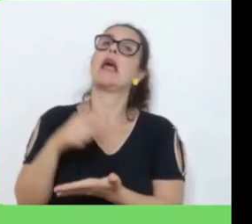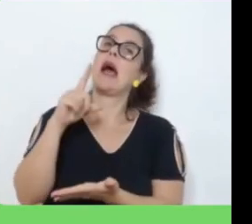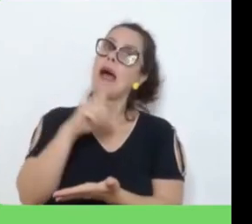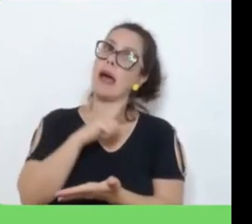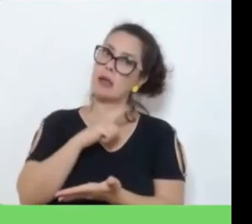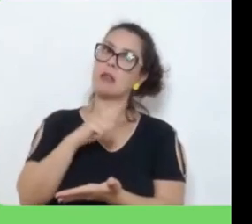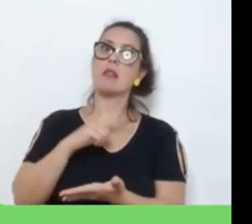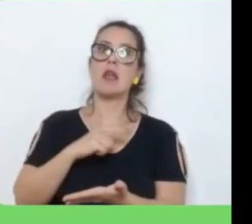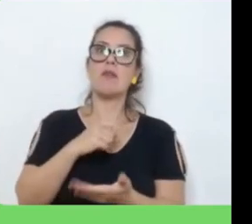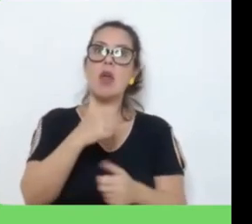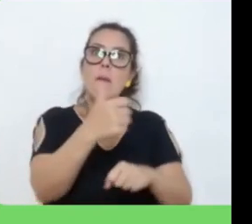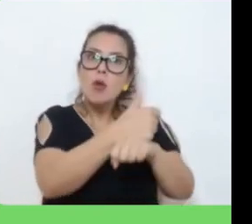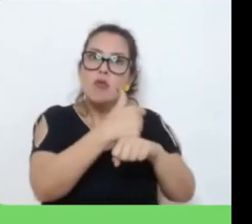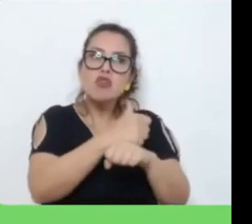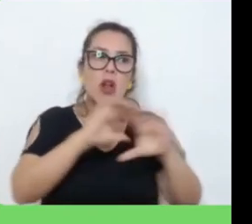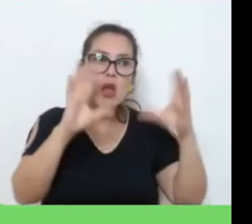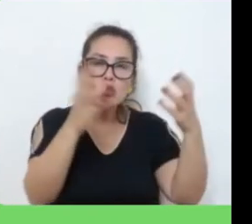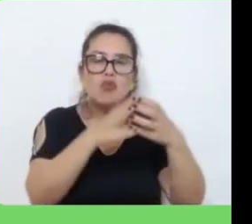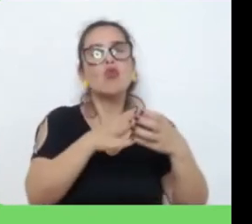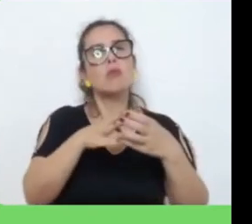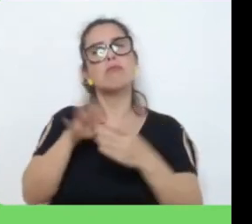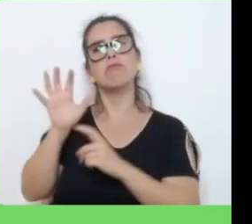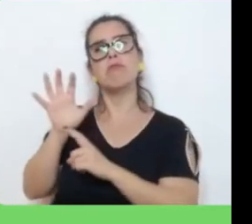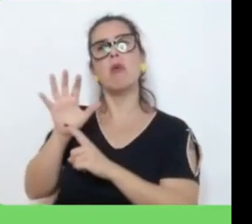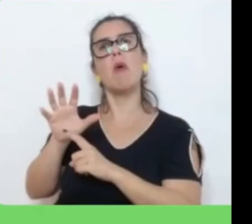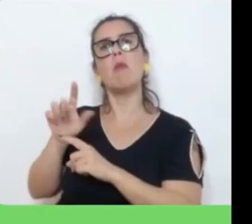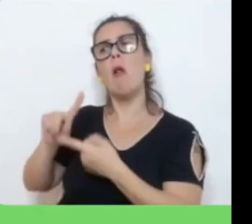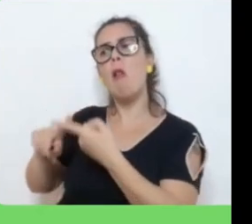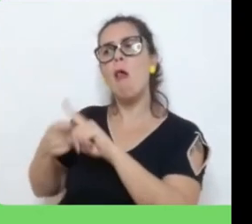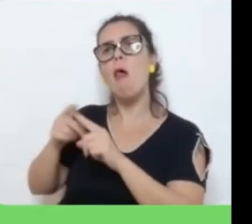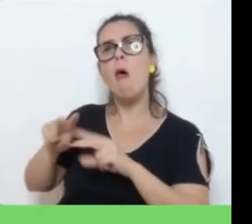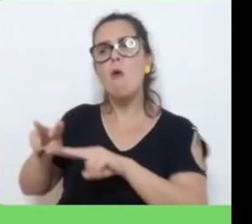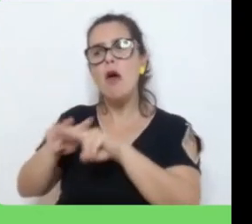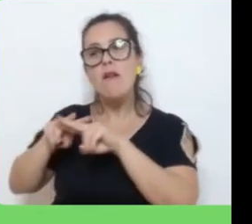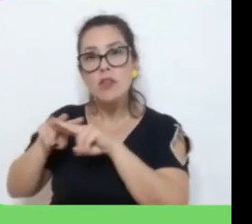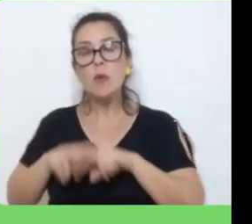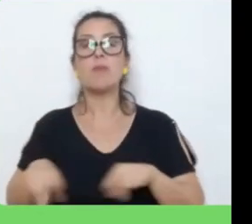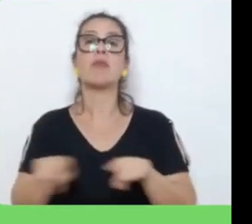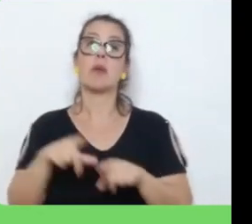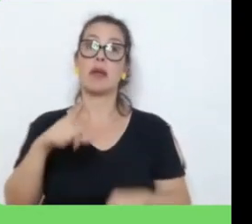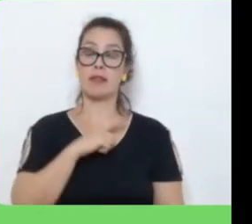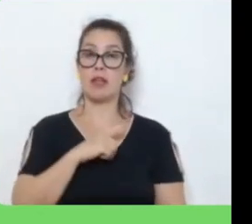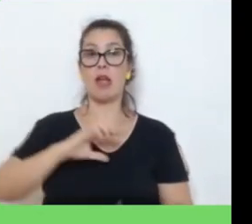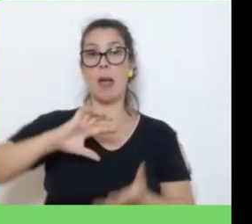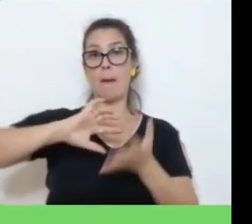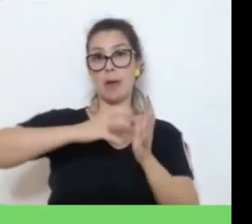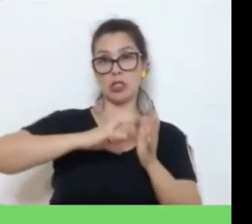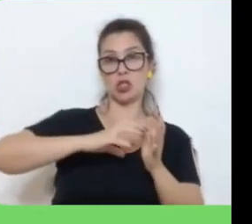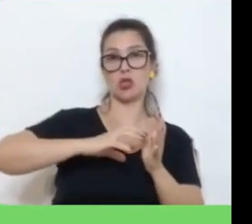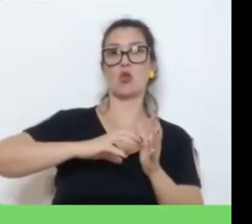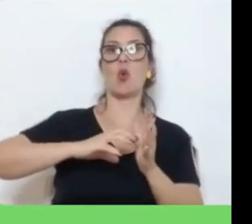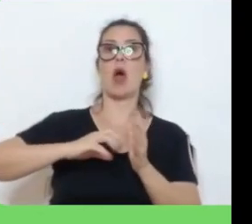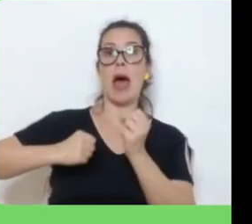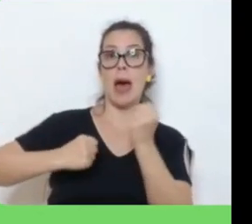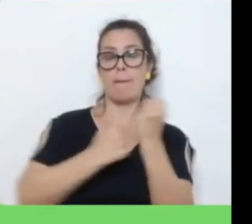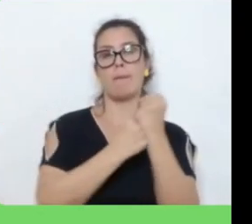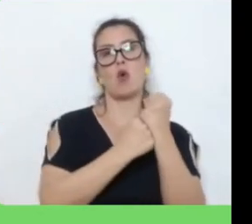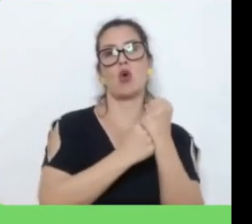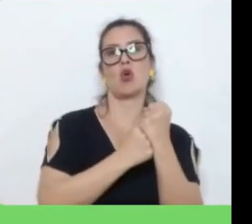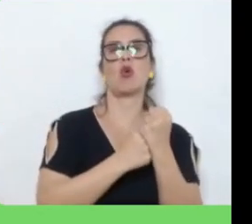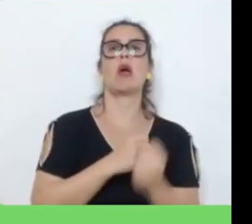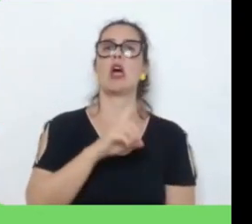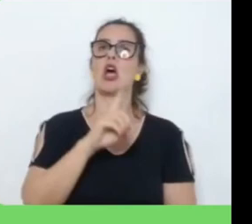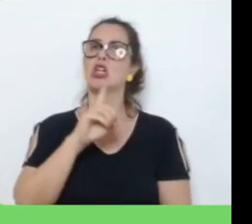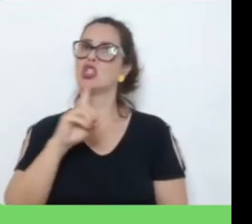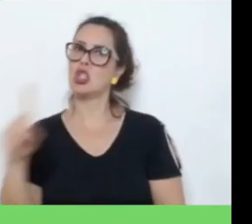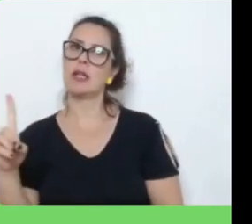profissionais e com apoio da esquerda da ex a direita da direita liberal de todo mundo que não tava fechado com